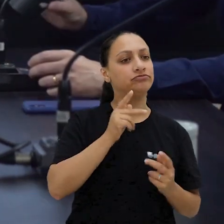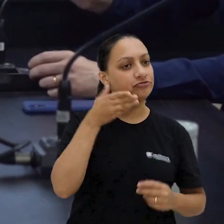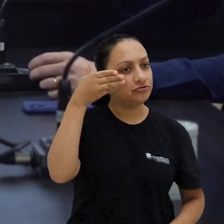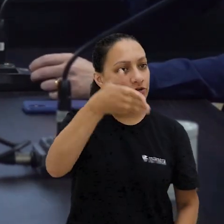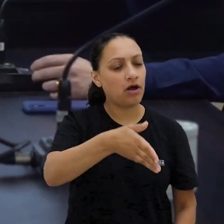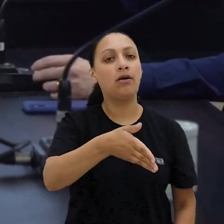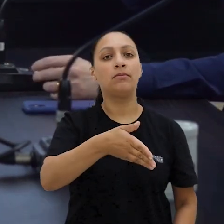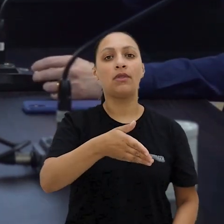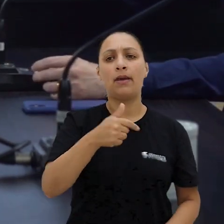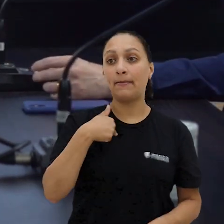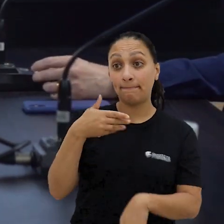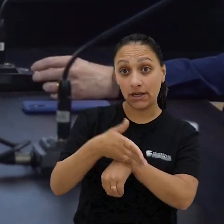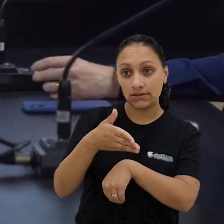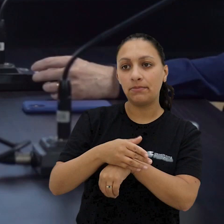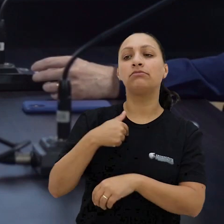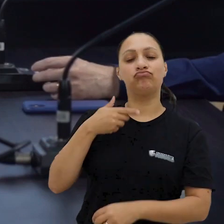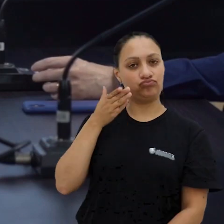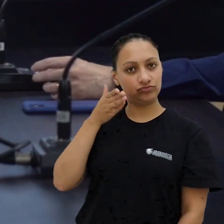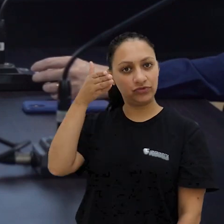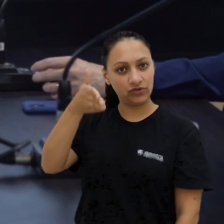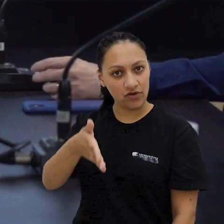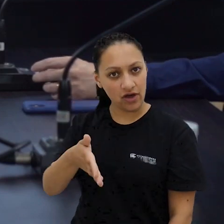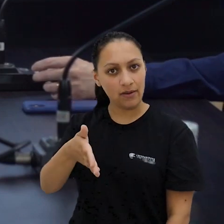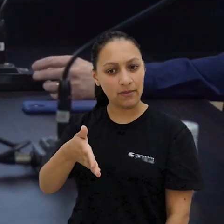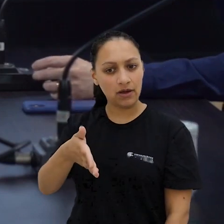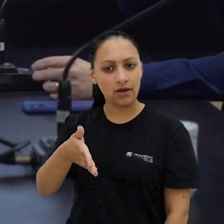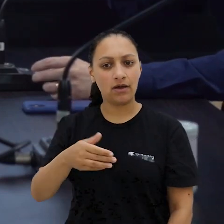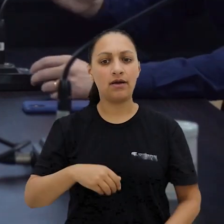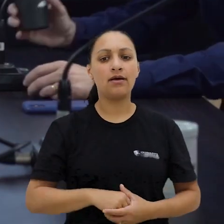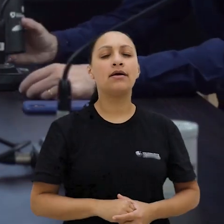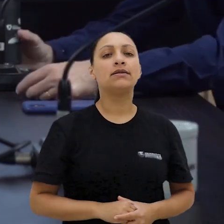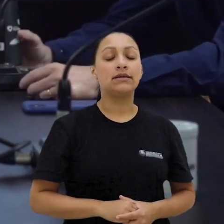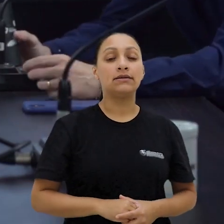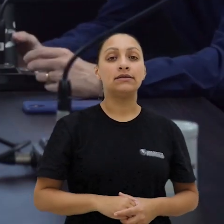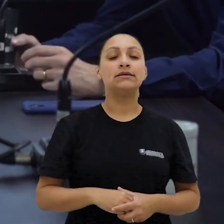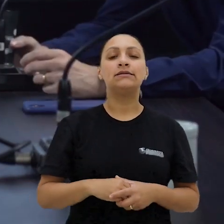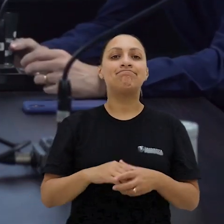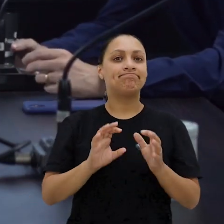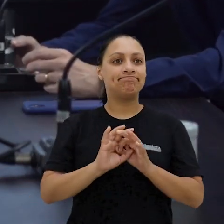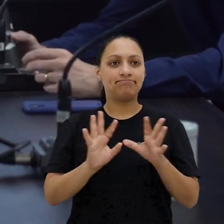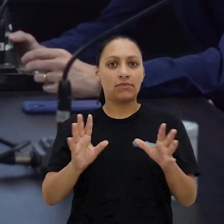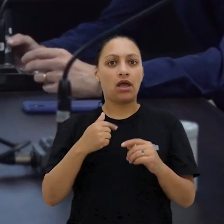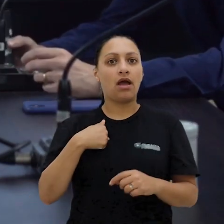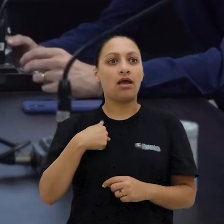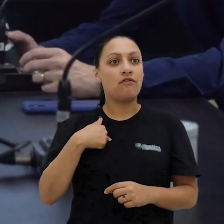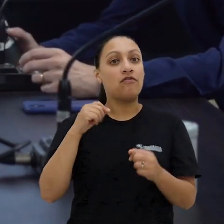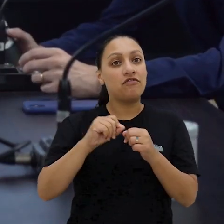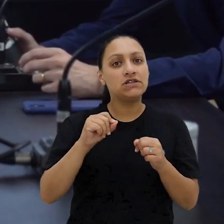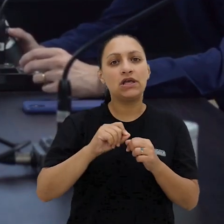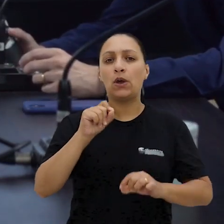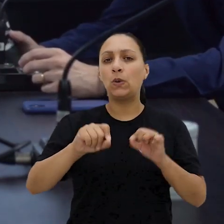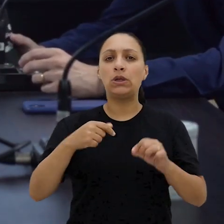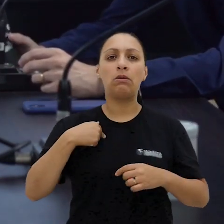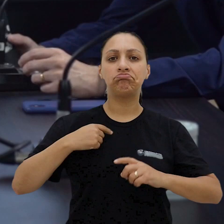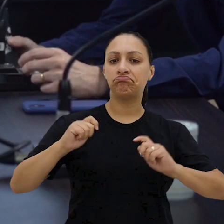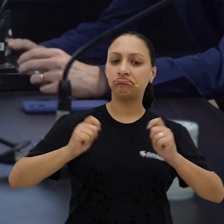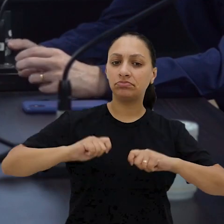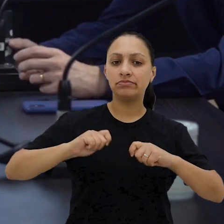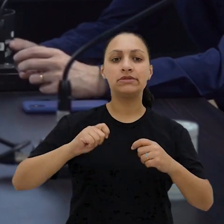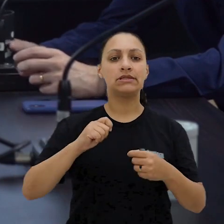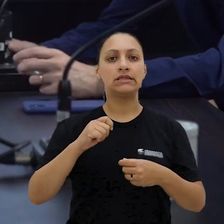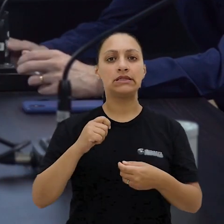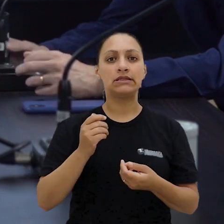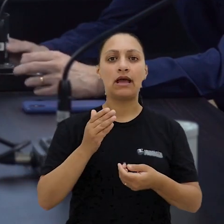evento, participa de tal, vamos. Então, assim, é uma questão de estou disposta a fazer o que eu posso dentro da minha